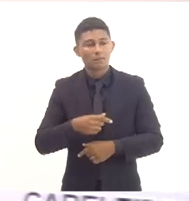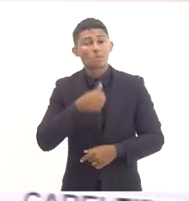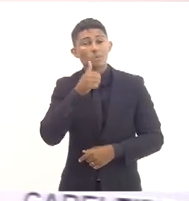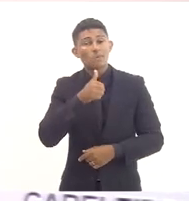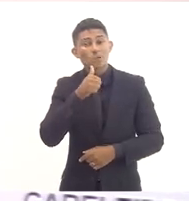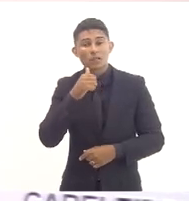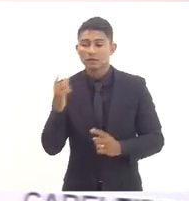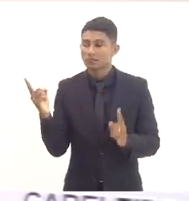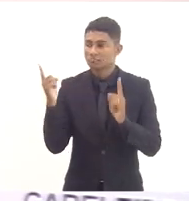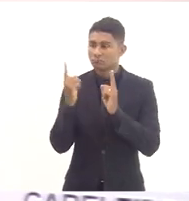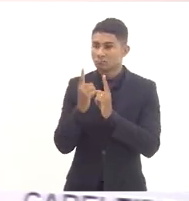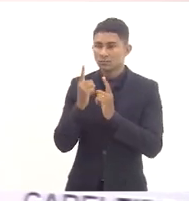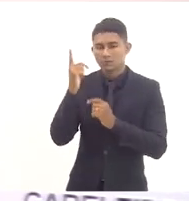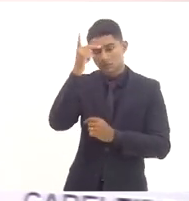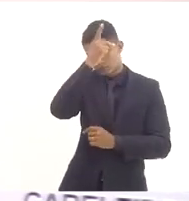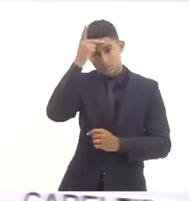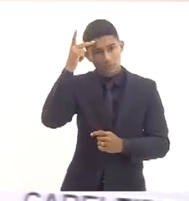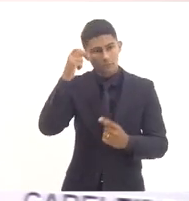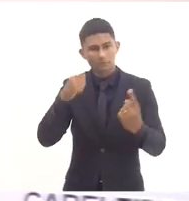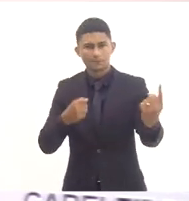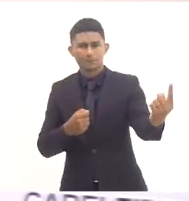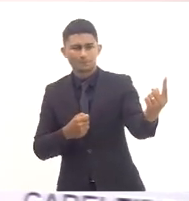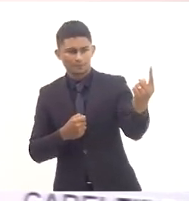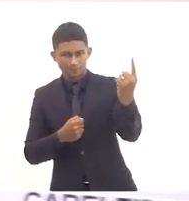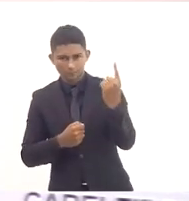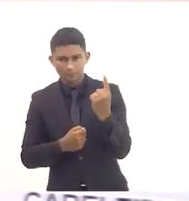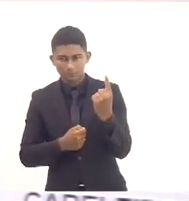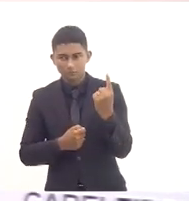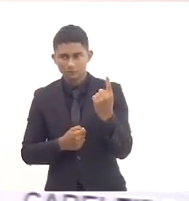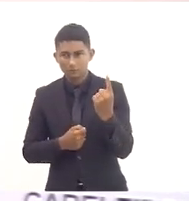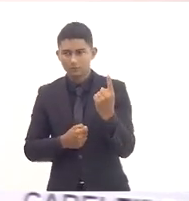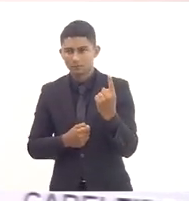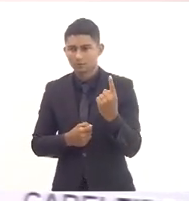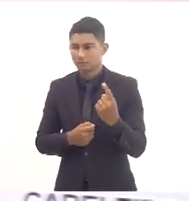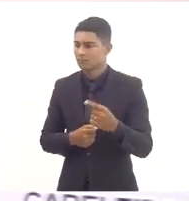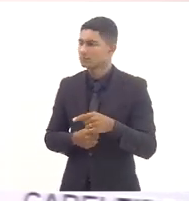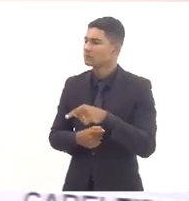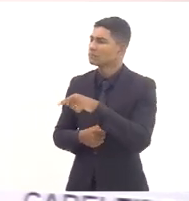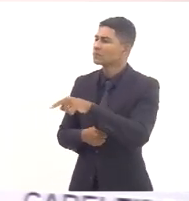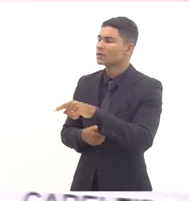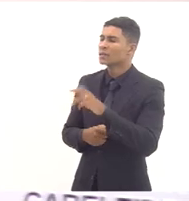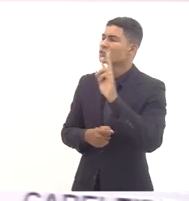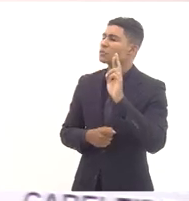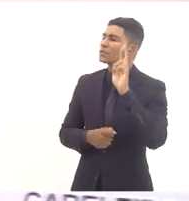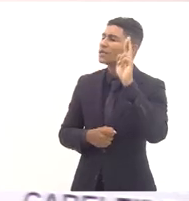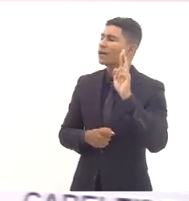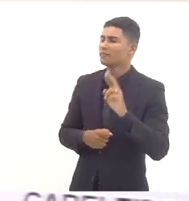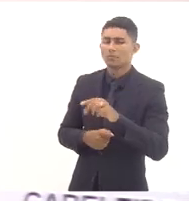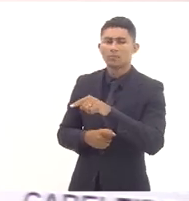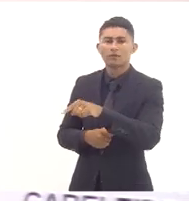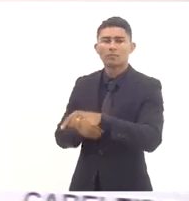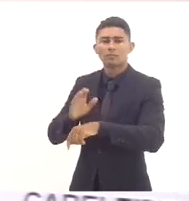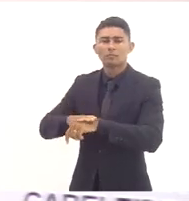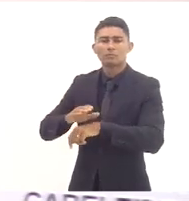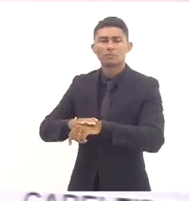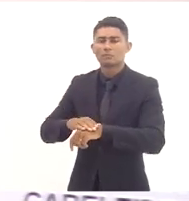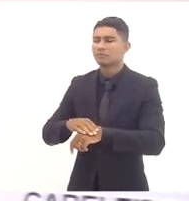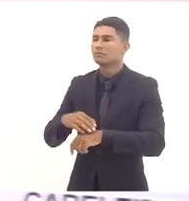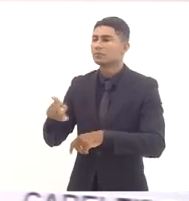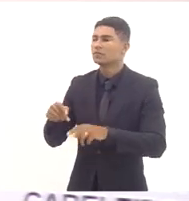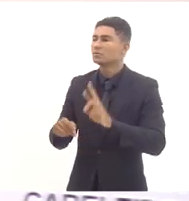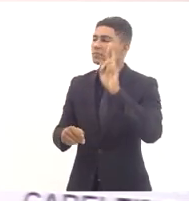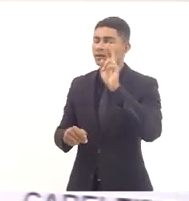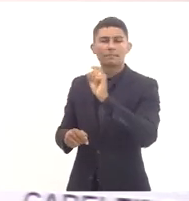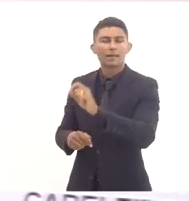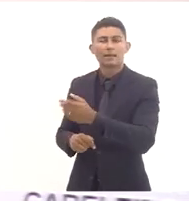e aí entrou uma pessoa e disse quem é responsável por ela a todos olhamos para